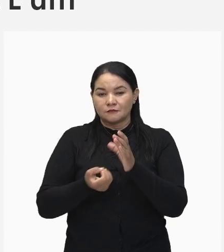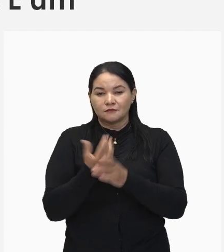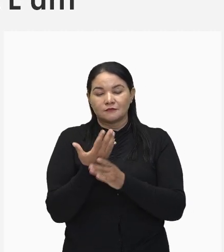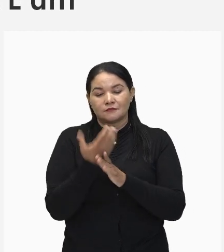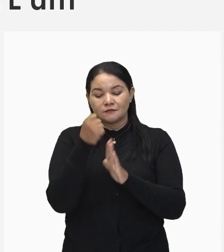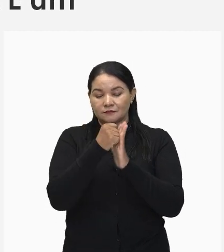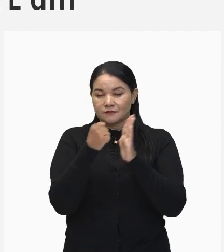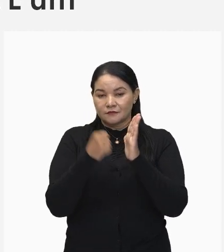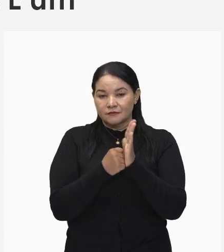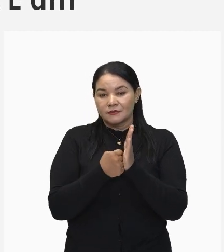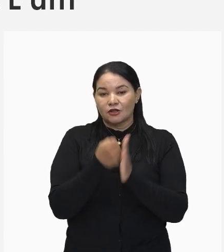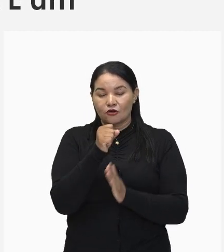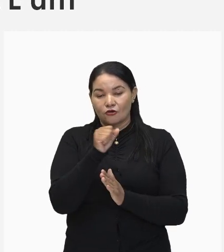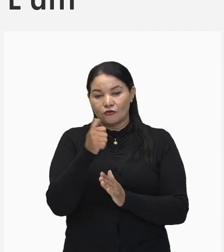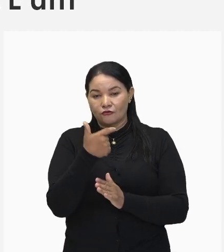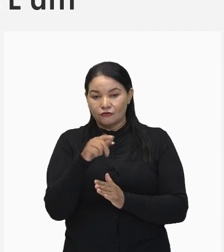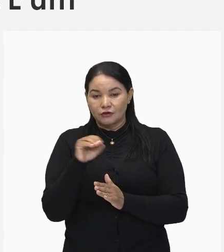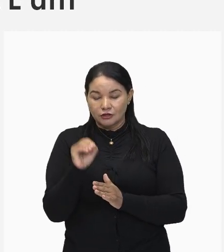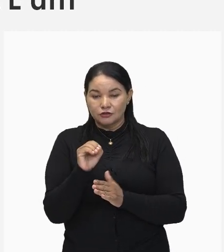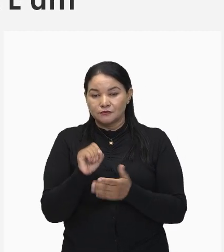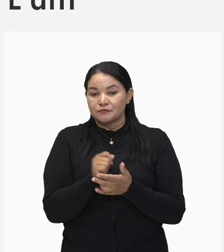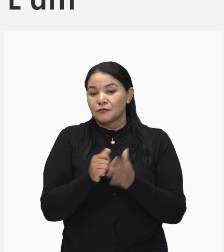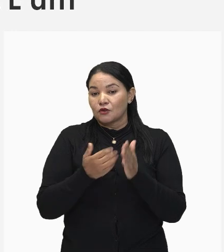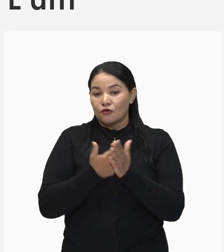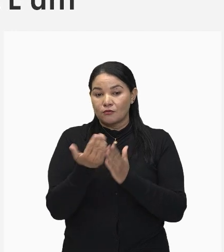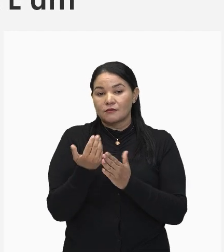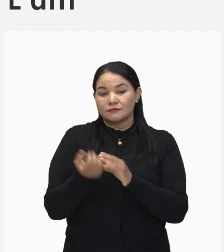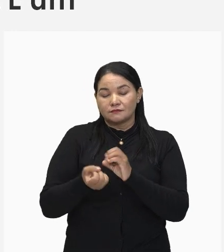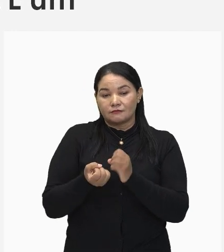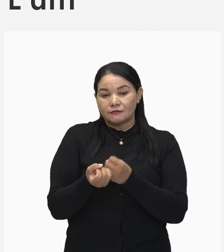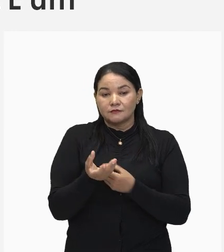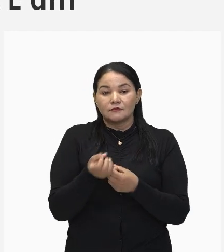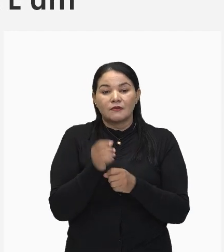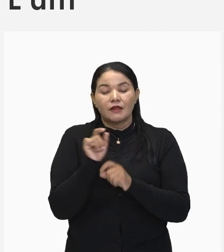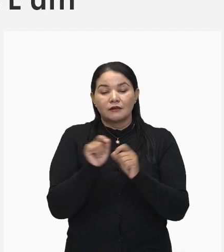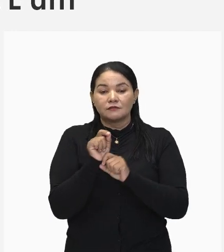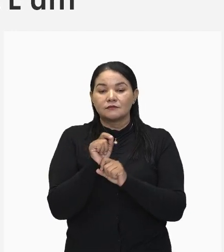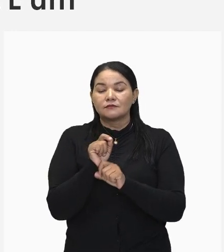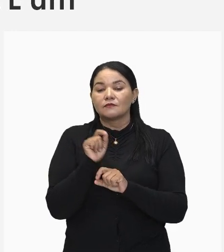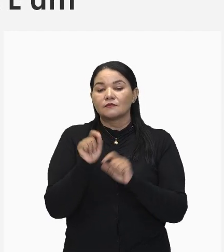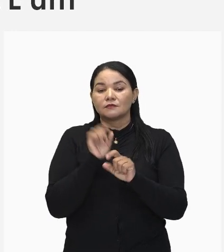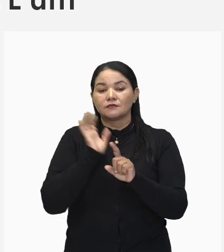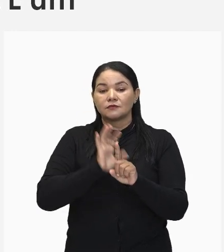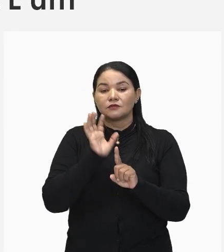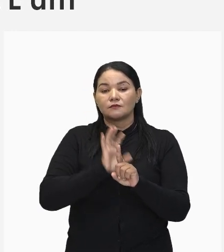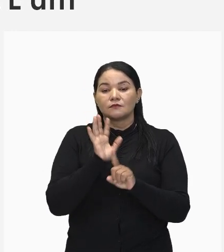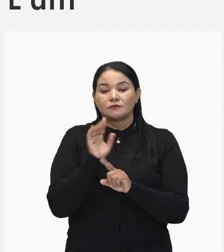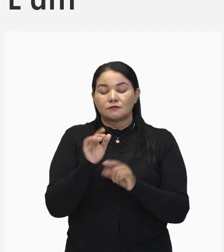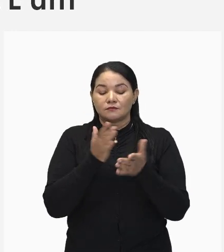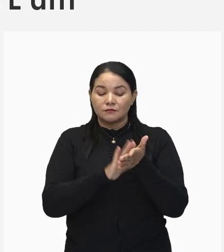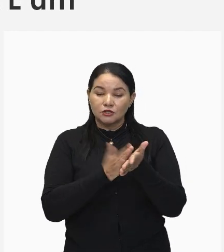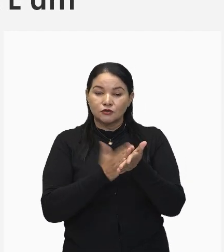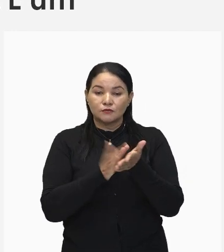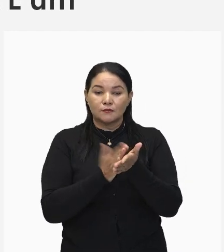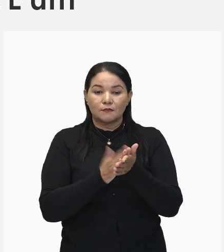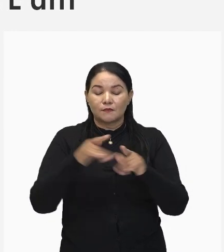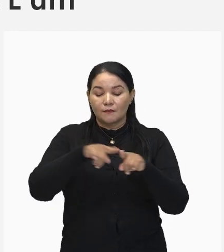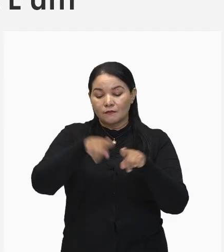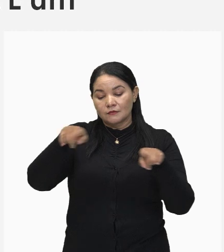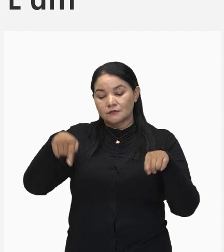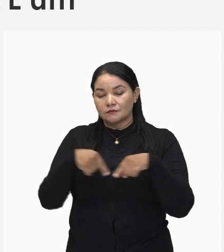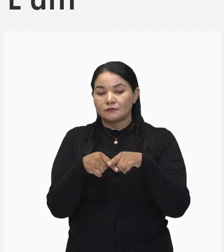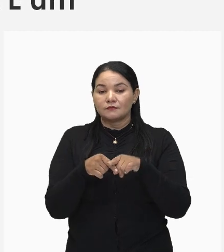século XX, tendo influenciado pelos batuques e rodas de samba praticados pelos